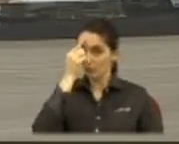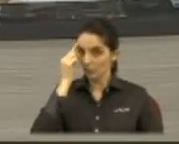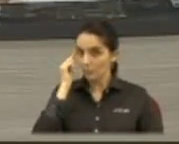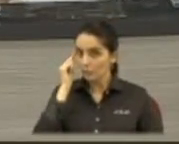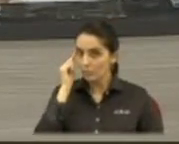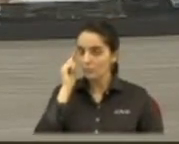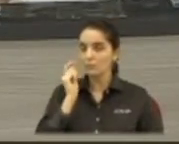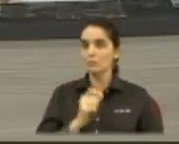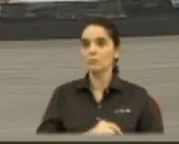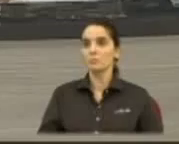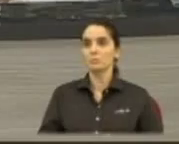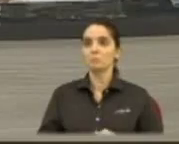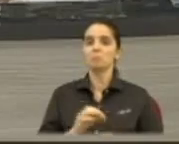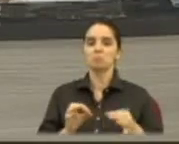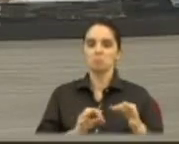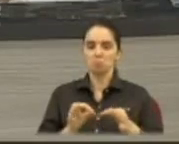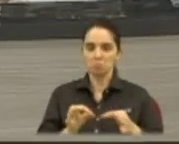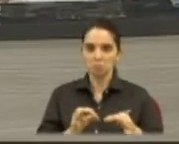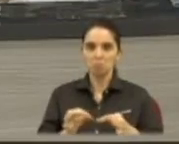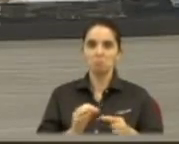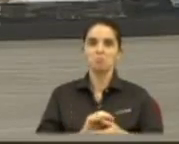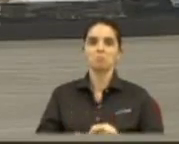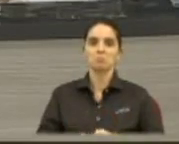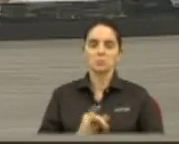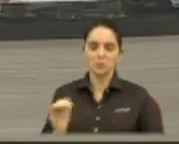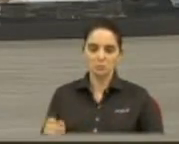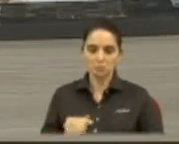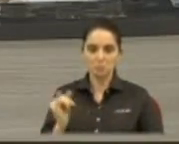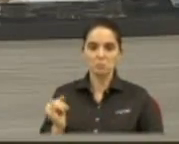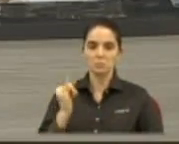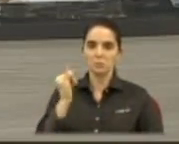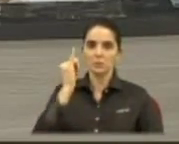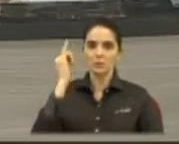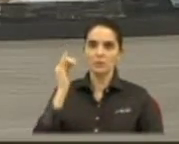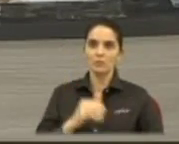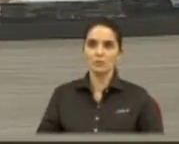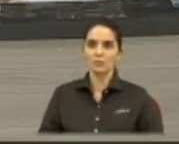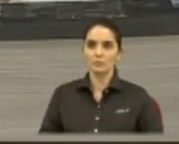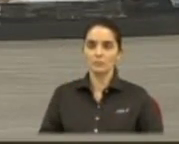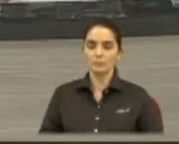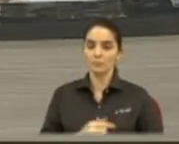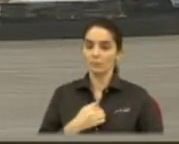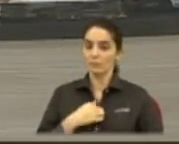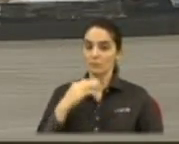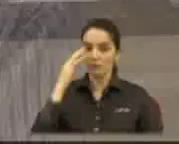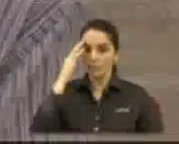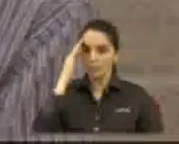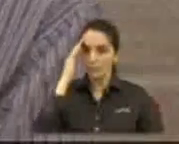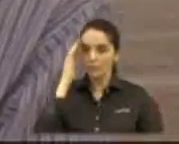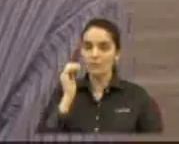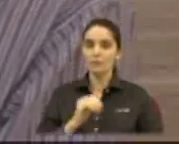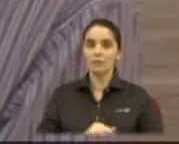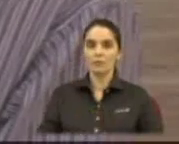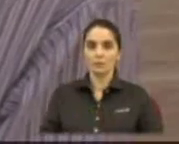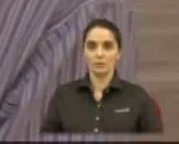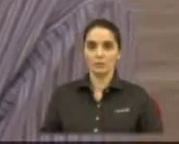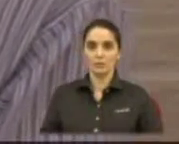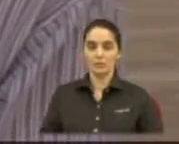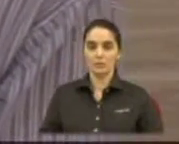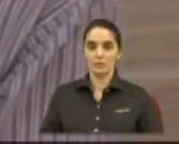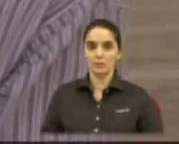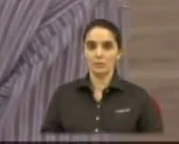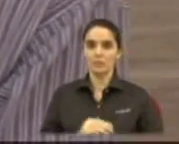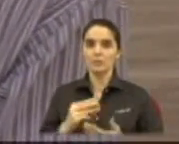projeto interessante, importante. Então, eu quero entender que a decisão da Câmara